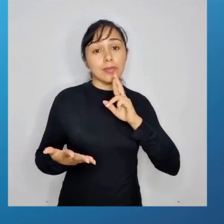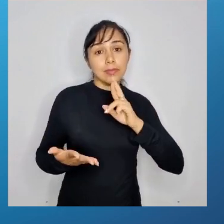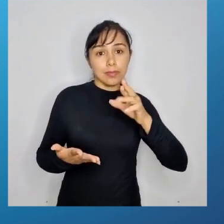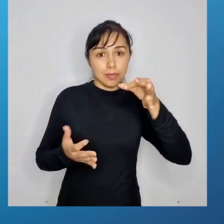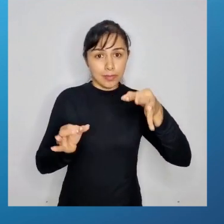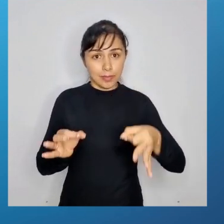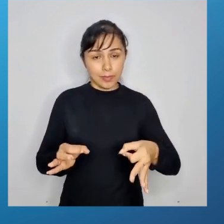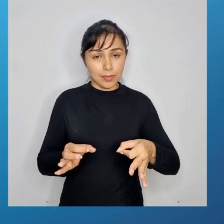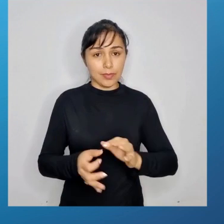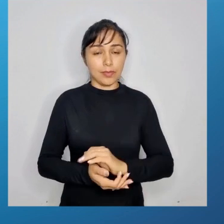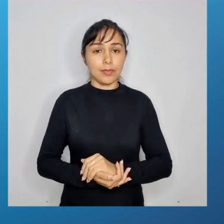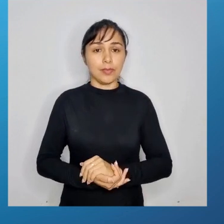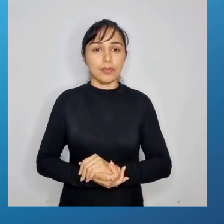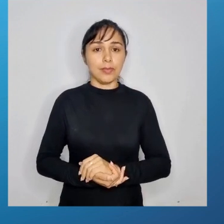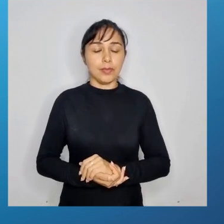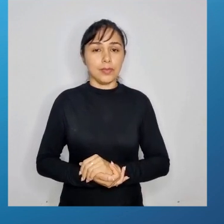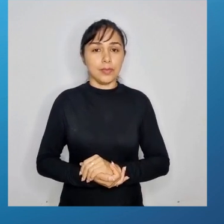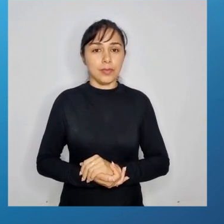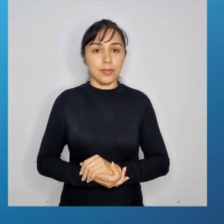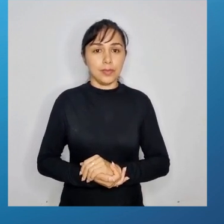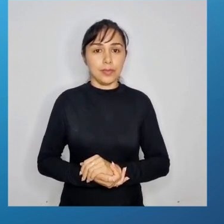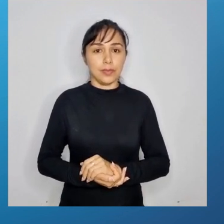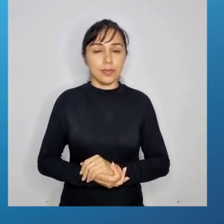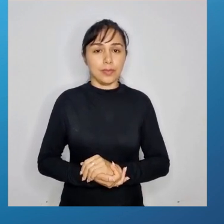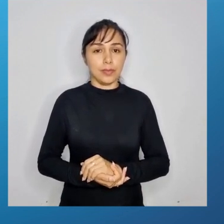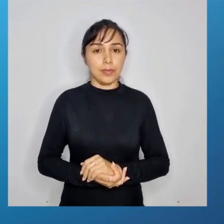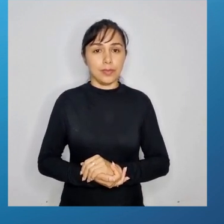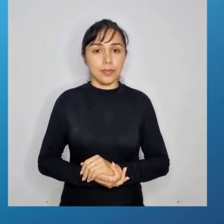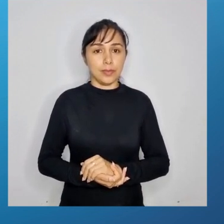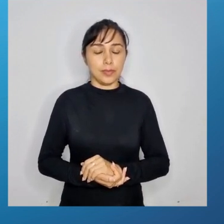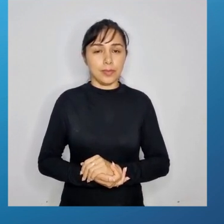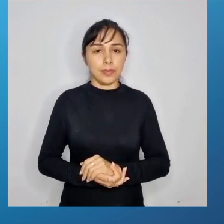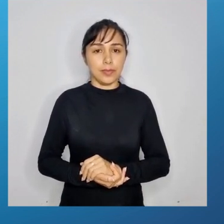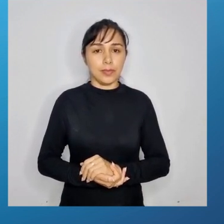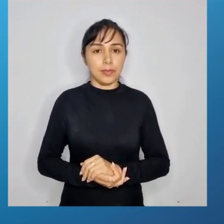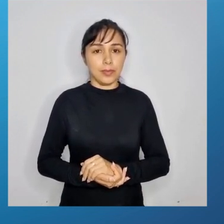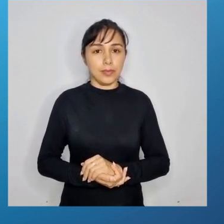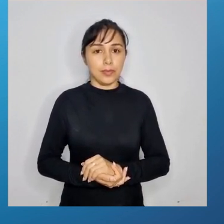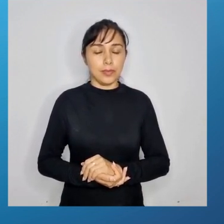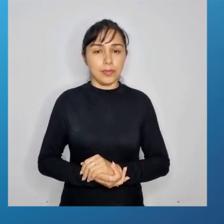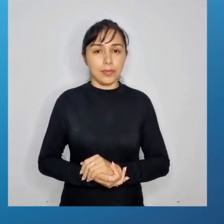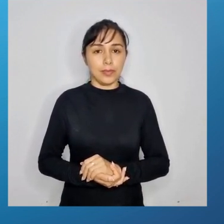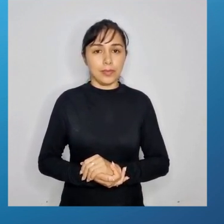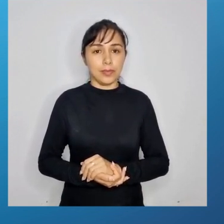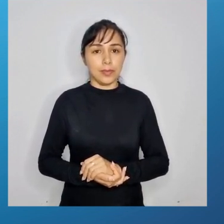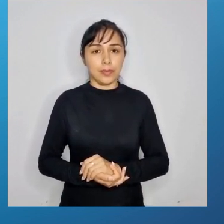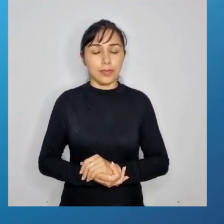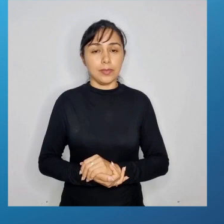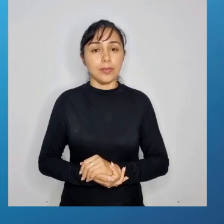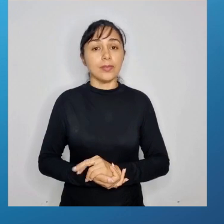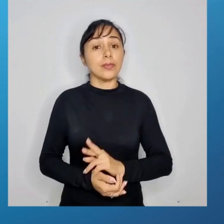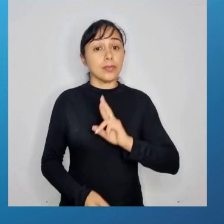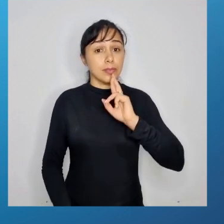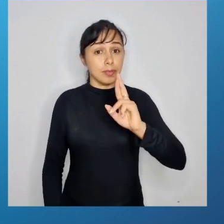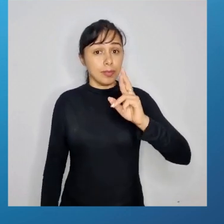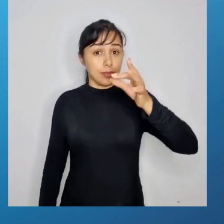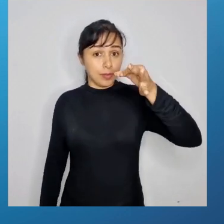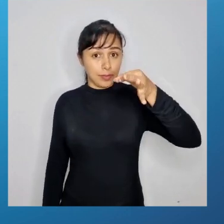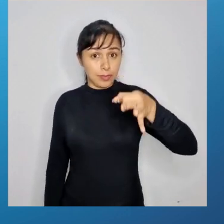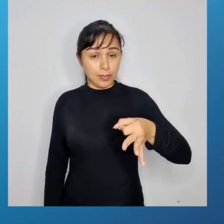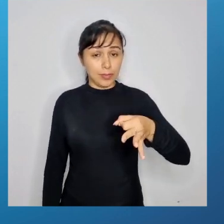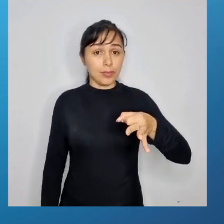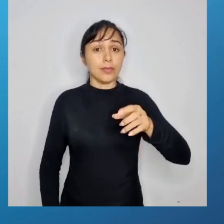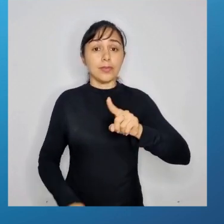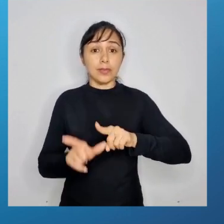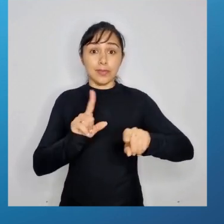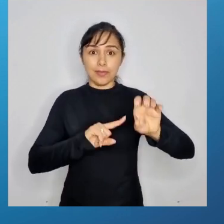cobra cega e tritões. Letra E, sapos, pererecas e rãs. Qual é a nossa resposta correta?